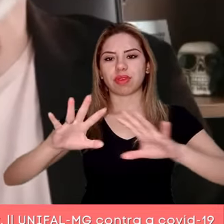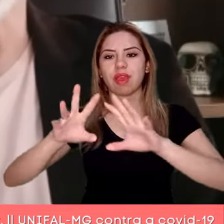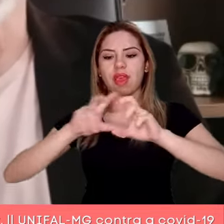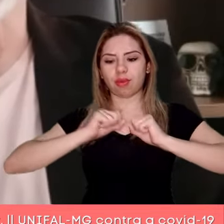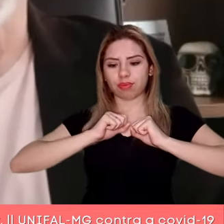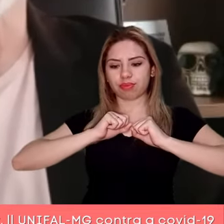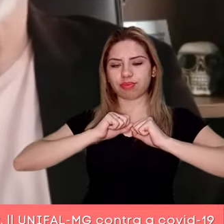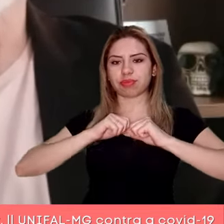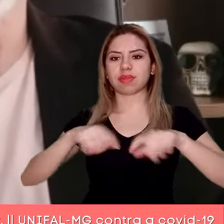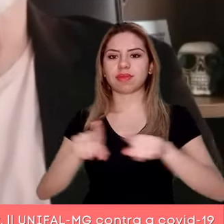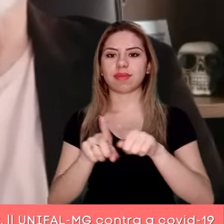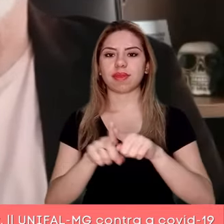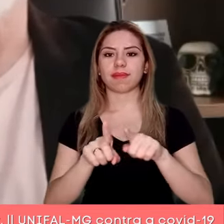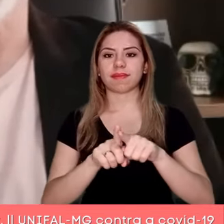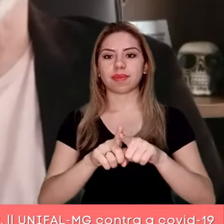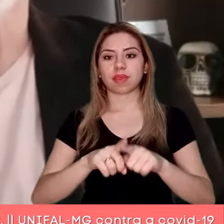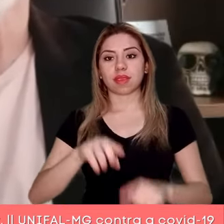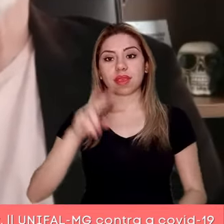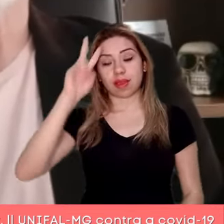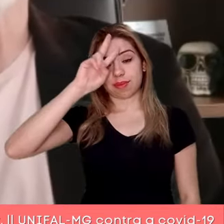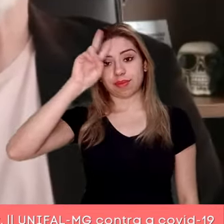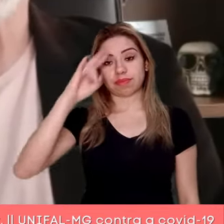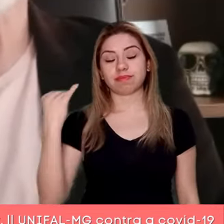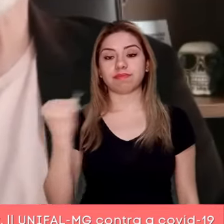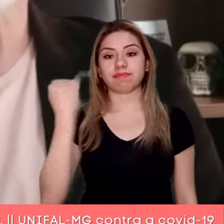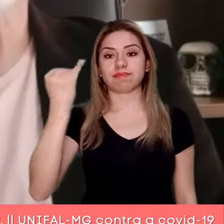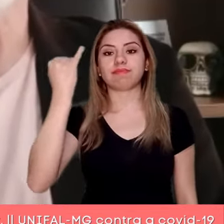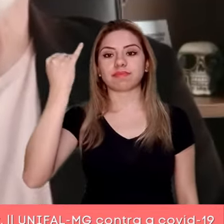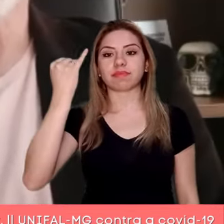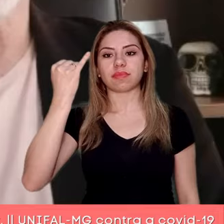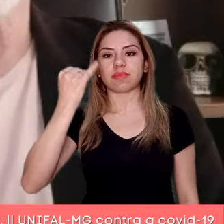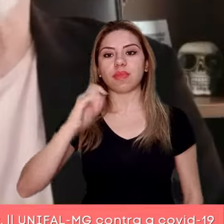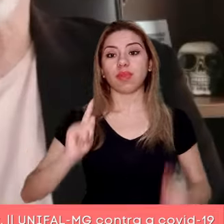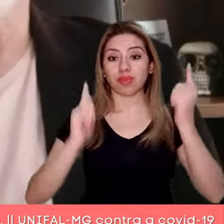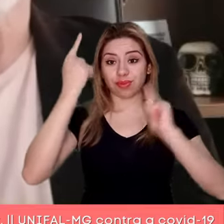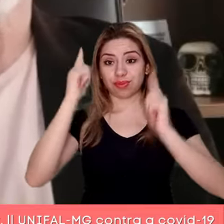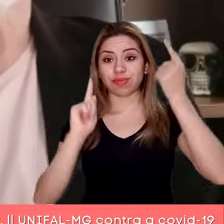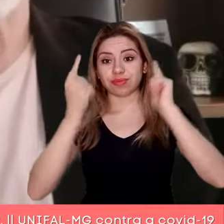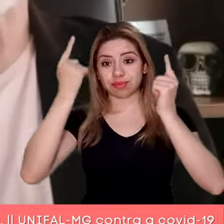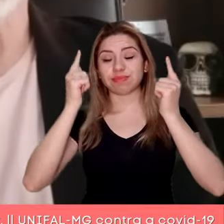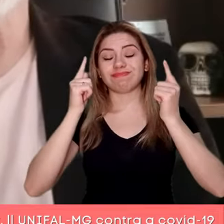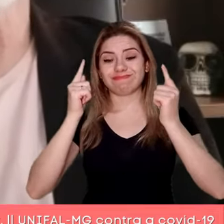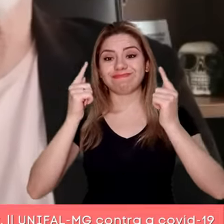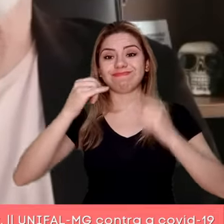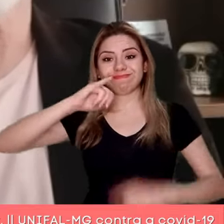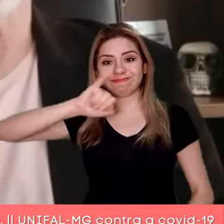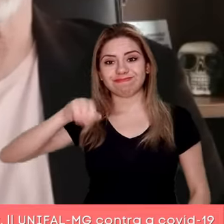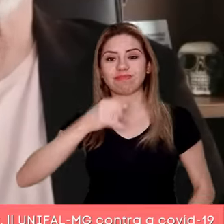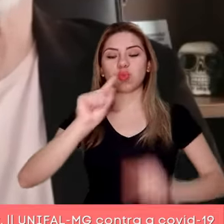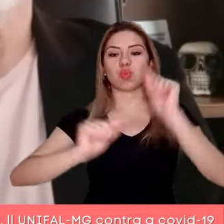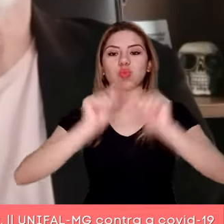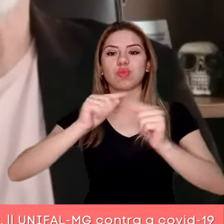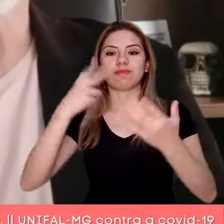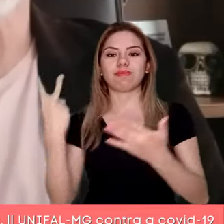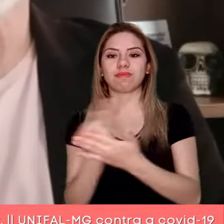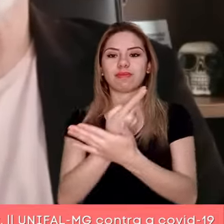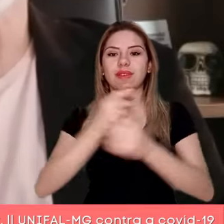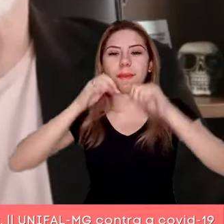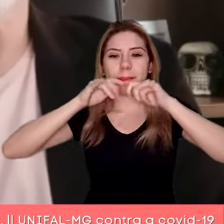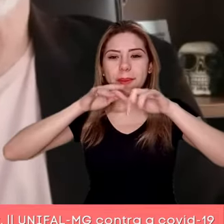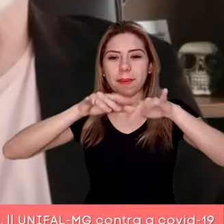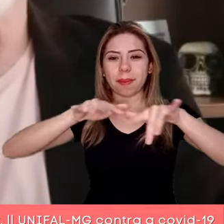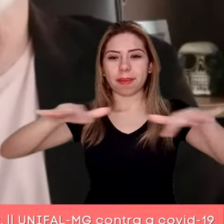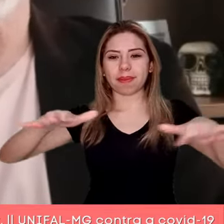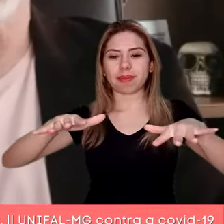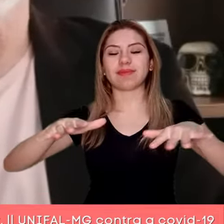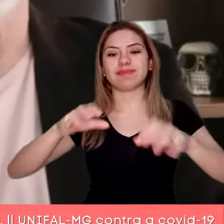da suscetibilidade. É sempre bom lembrar. E, nesse sentido, o carnaval é uma grande oportunidade de